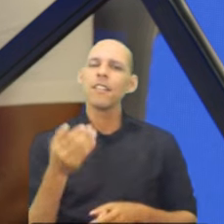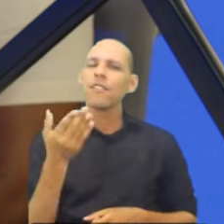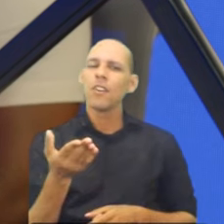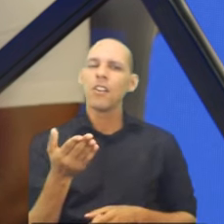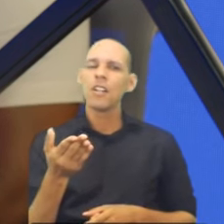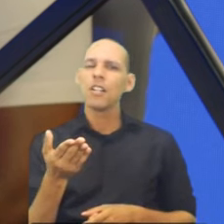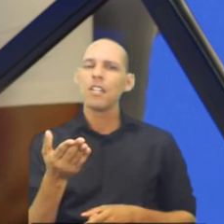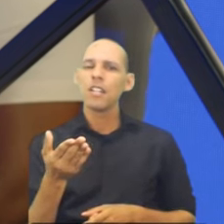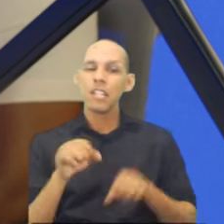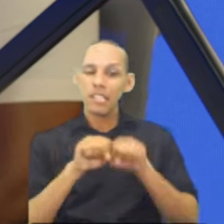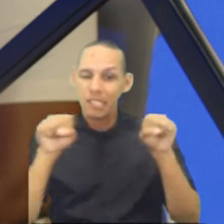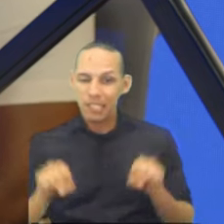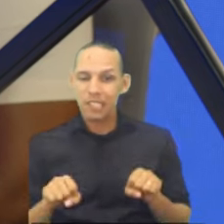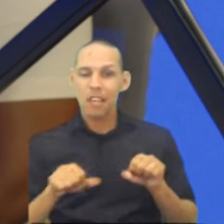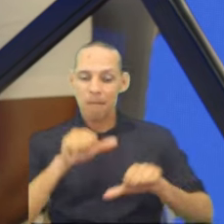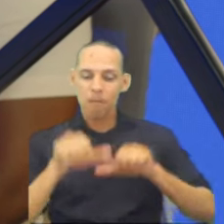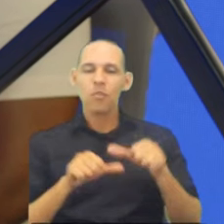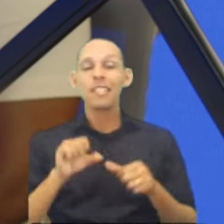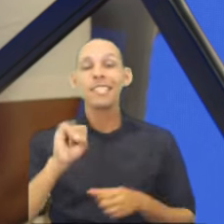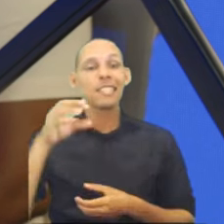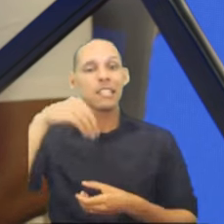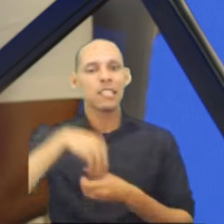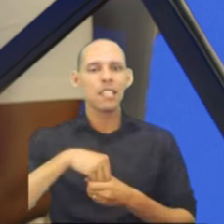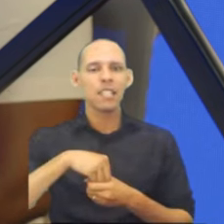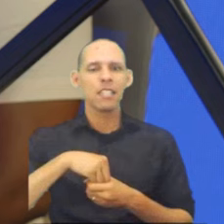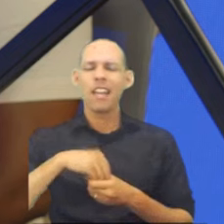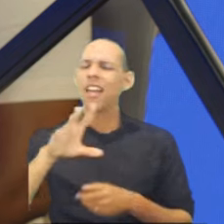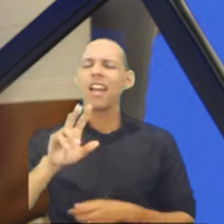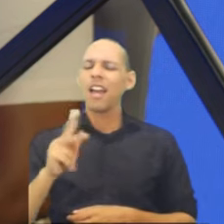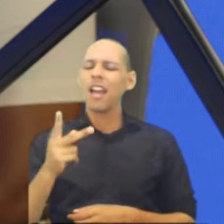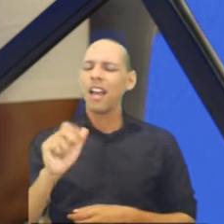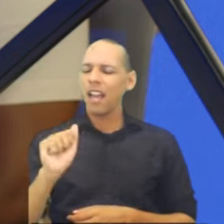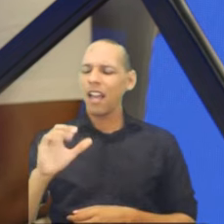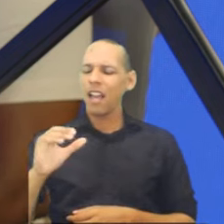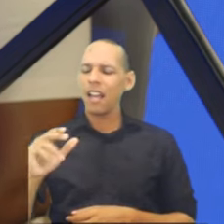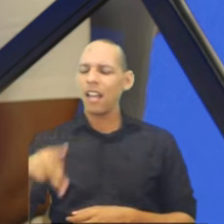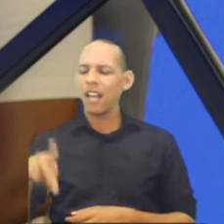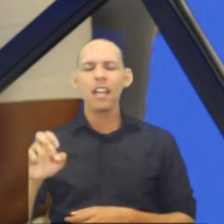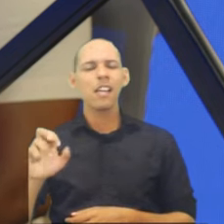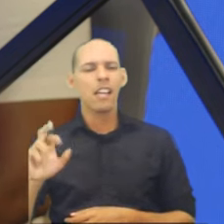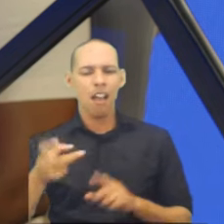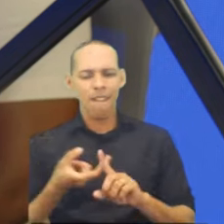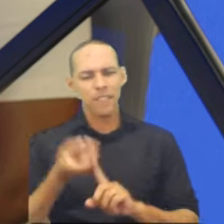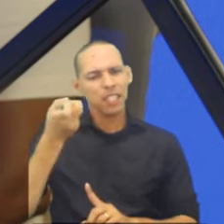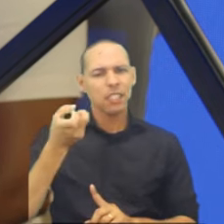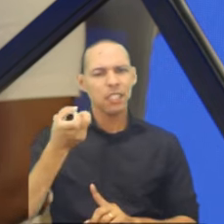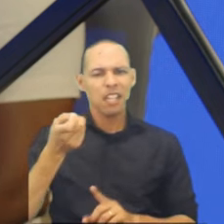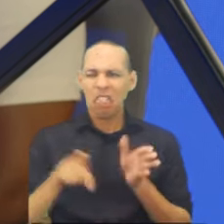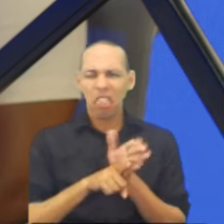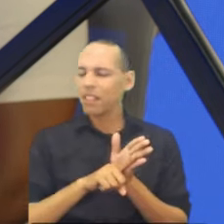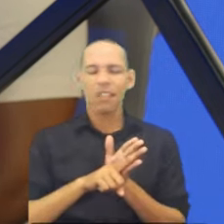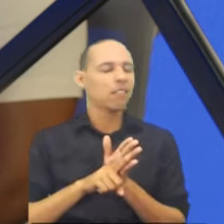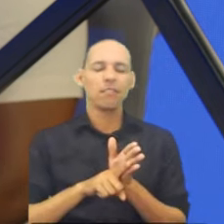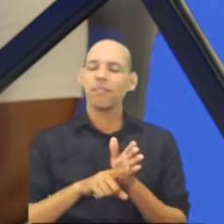hackeia o sistema tando fora do sistema um dia me corrigir Ah mas haque é coisa negativa né não mas você precisa entender você